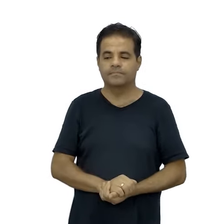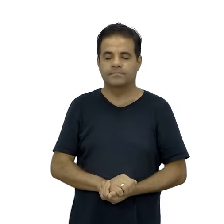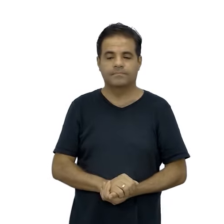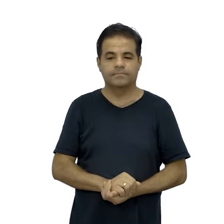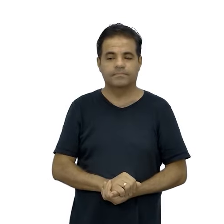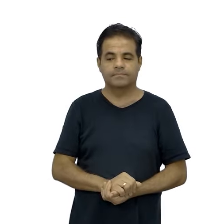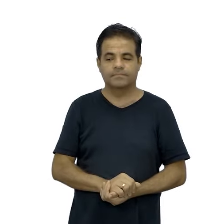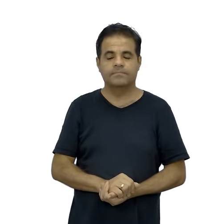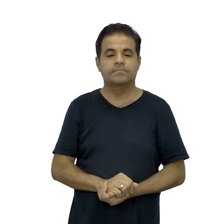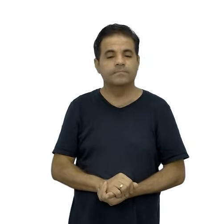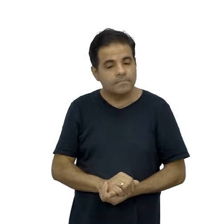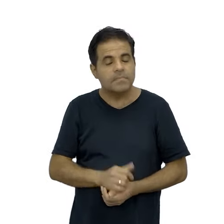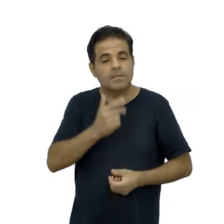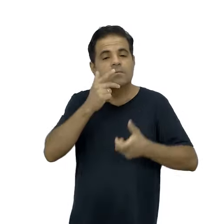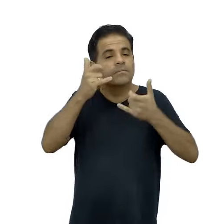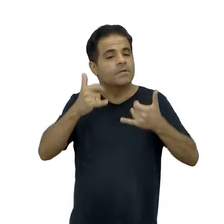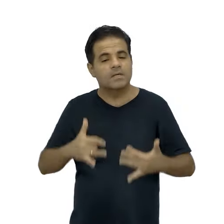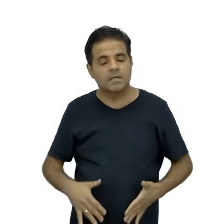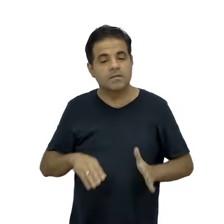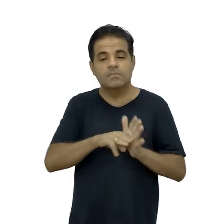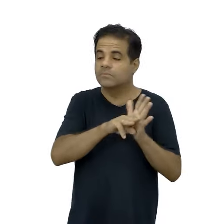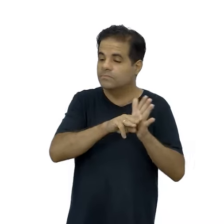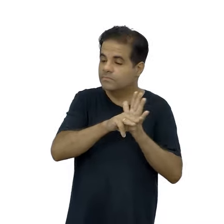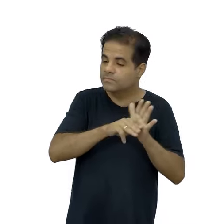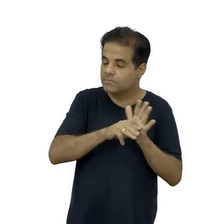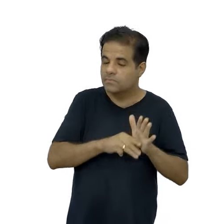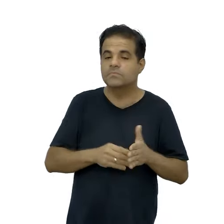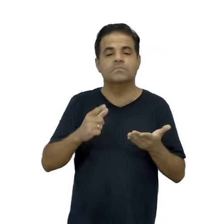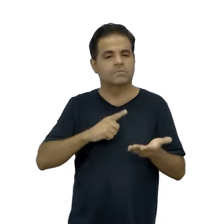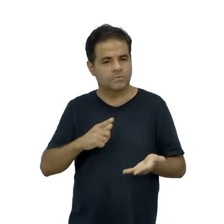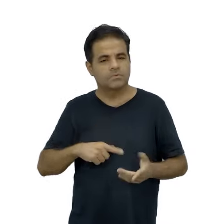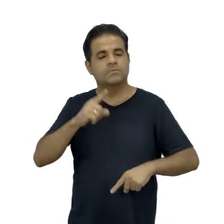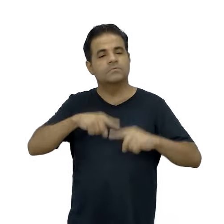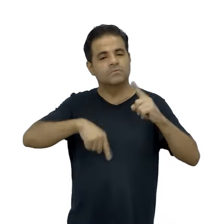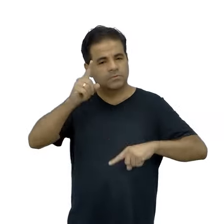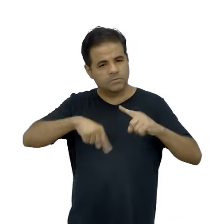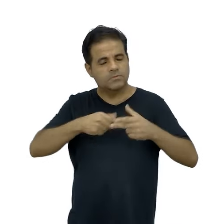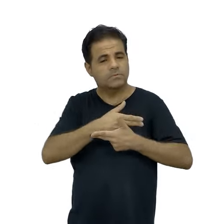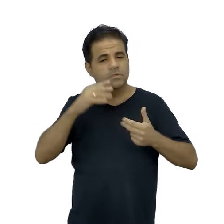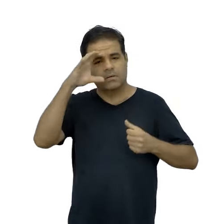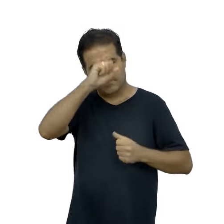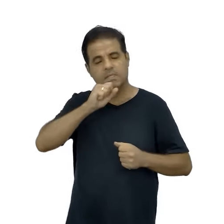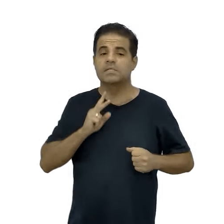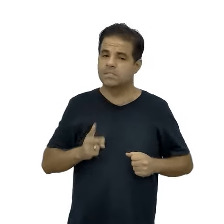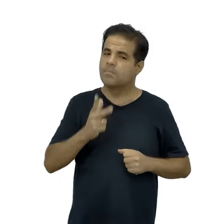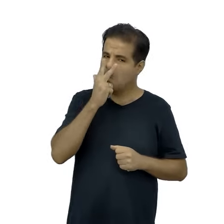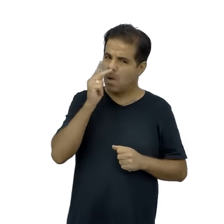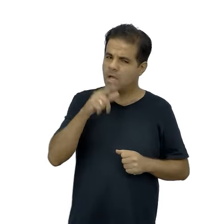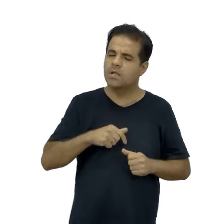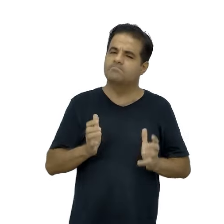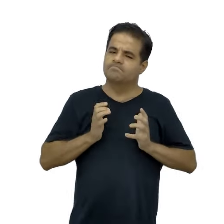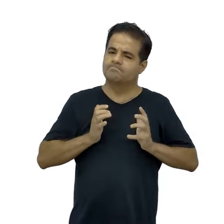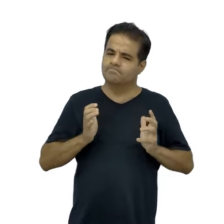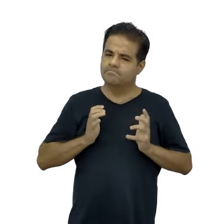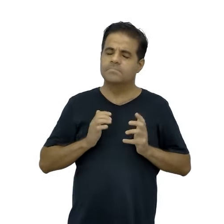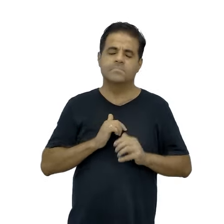Bom, falando um pouco sobre esse aspecto metodológico que nós temos dentro do material Aprender Sempre, que eu acho que é muito